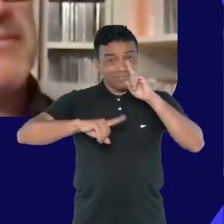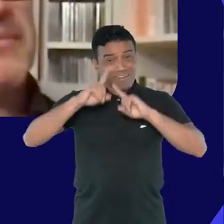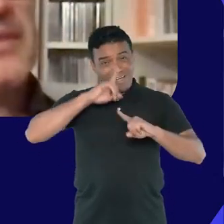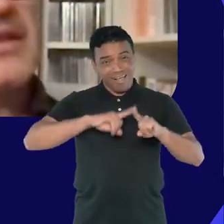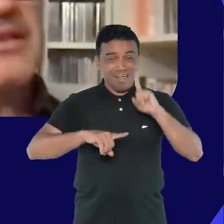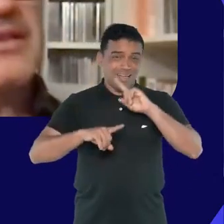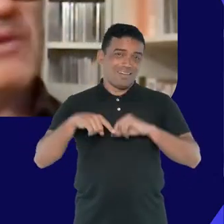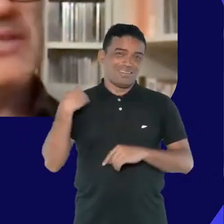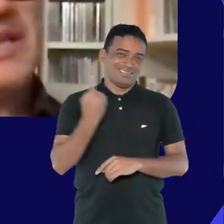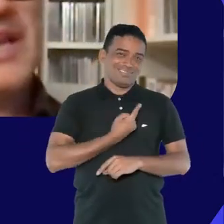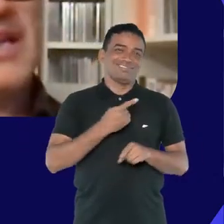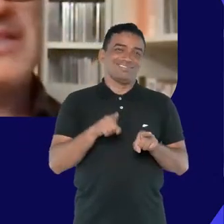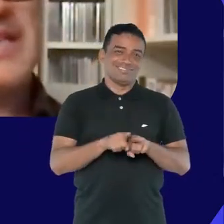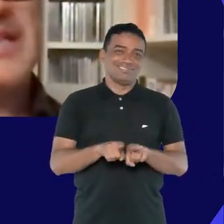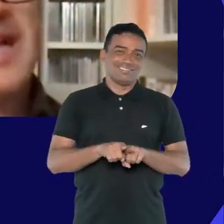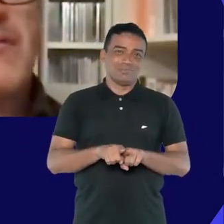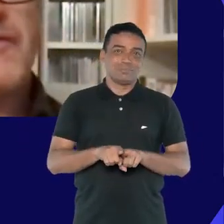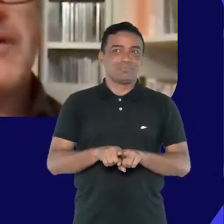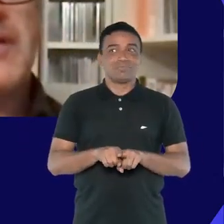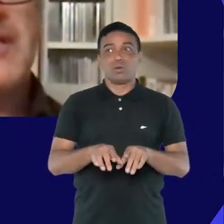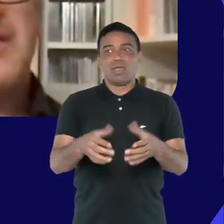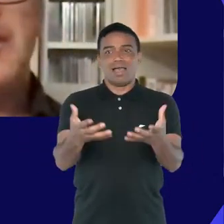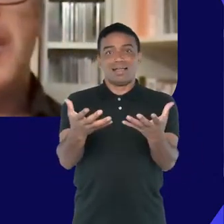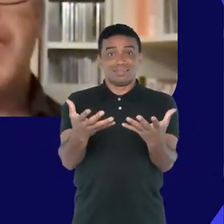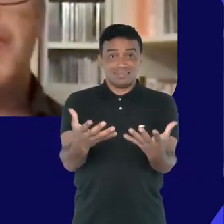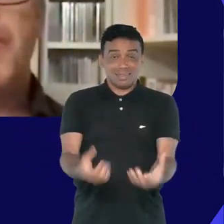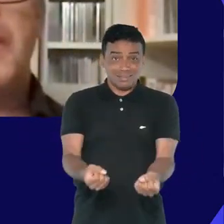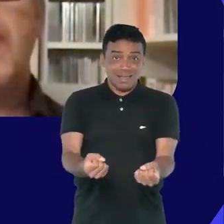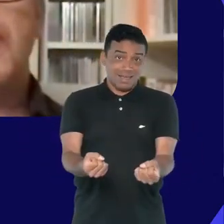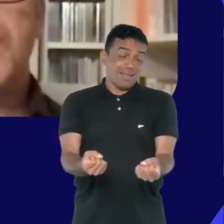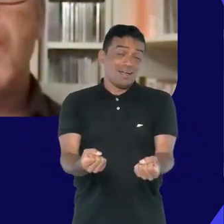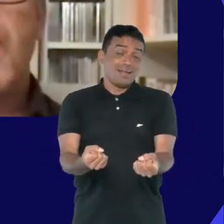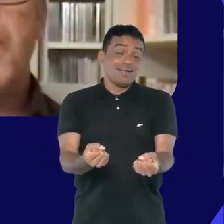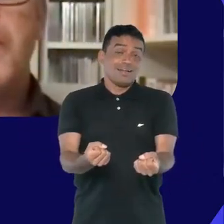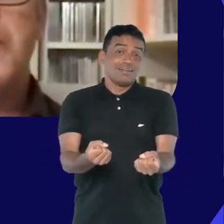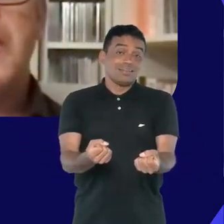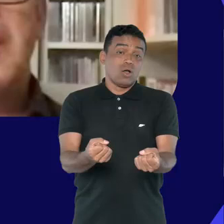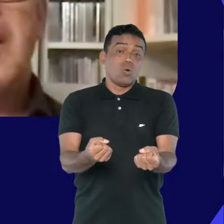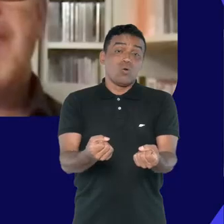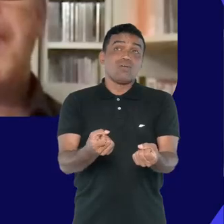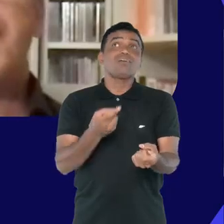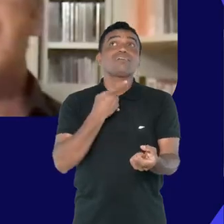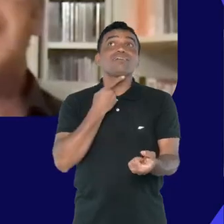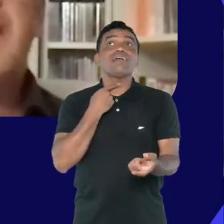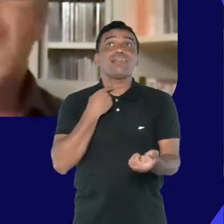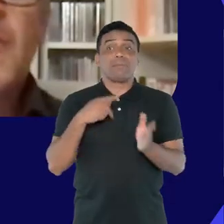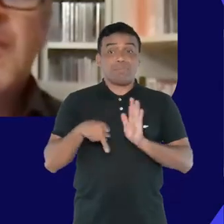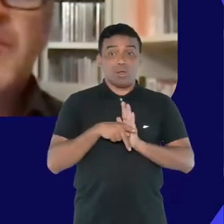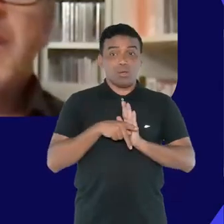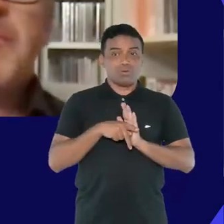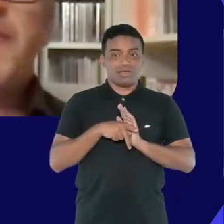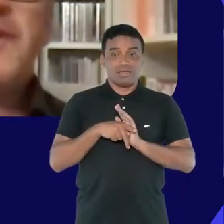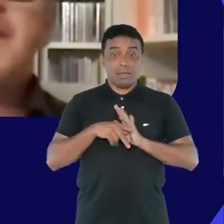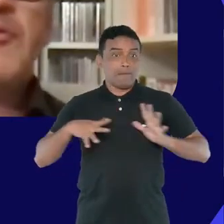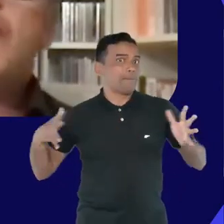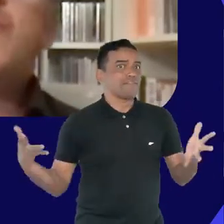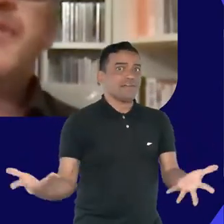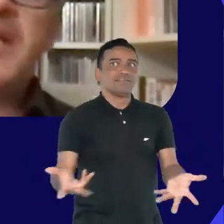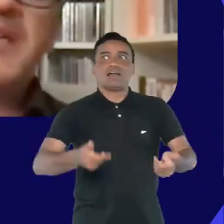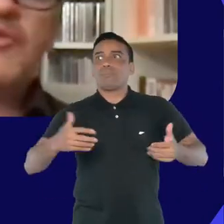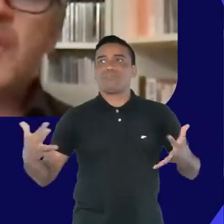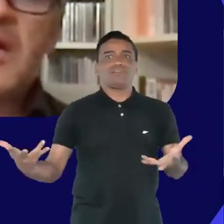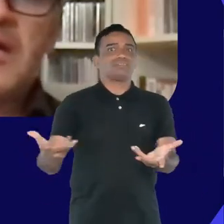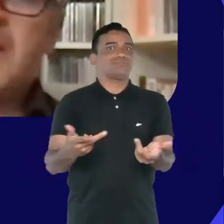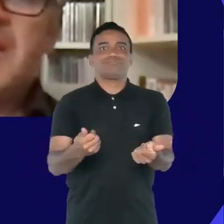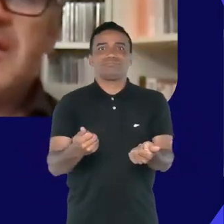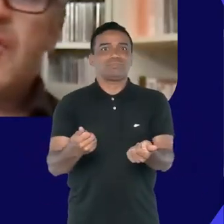Não é sequer aceitável que exijamos para nós próprios a perfeição, porque a perfeição não